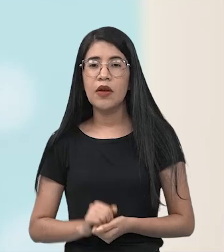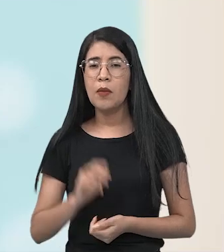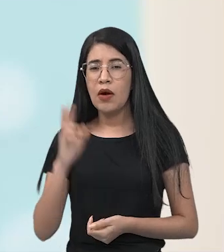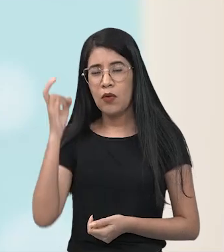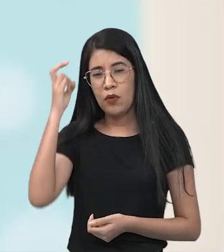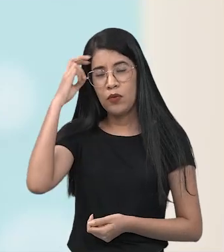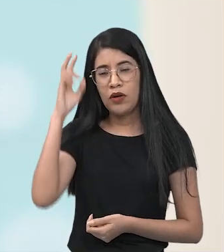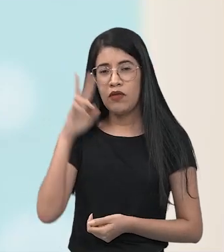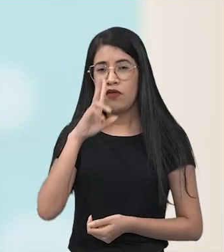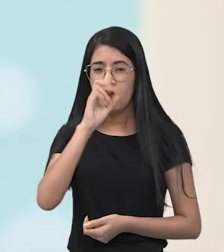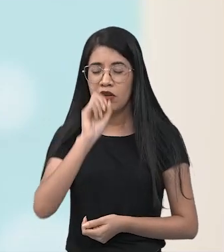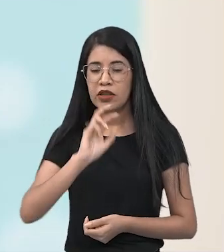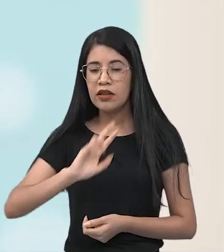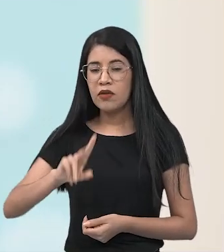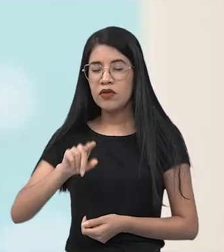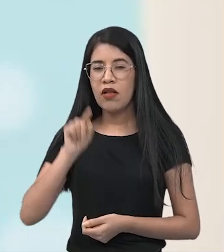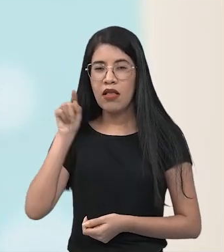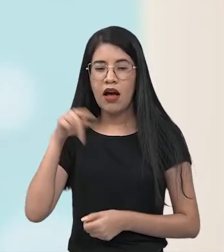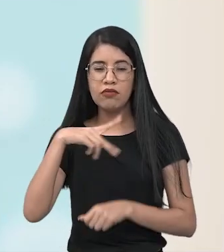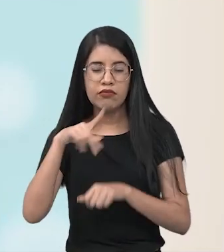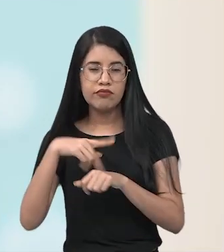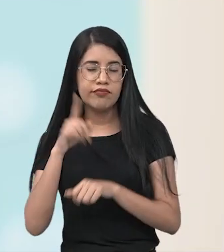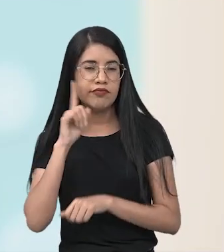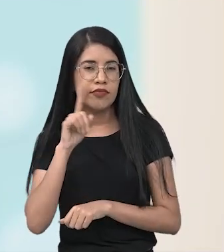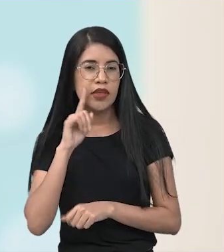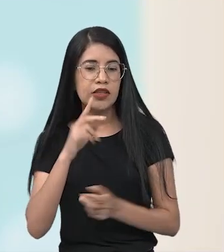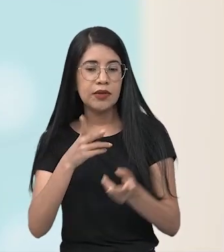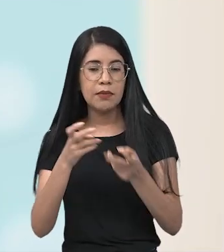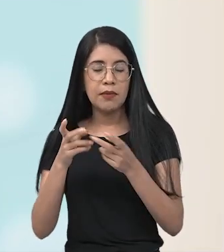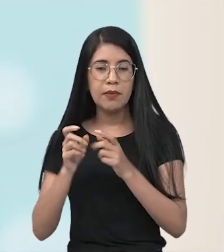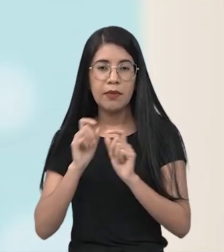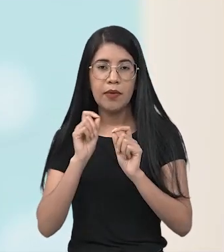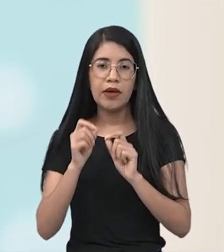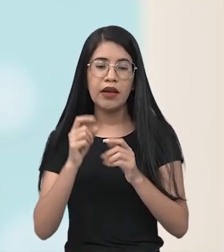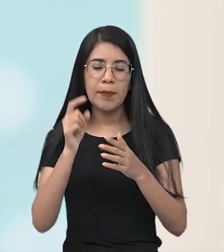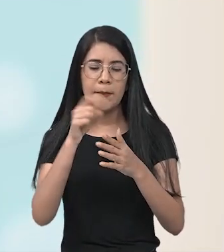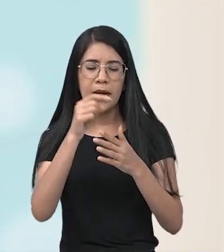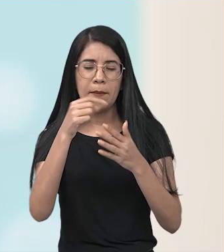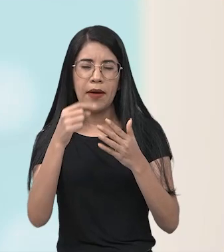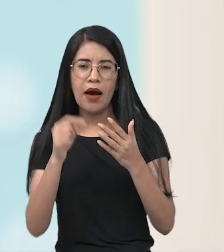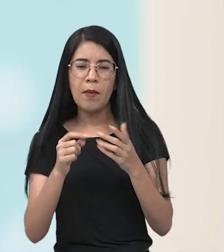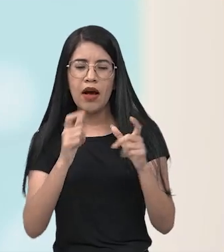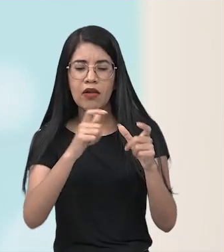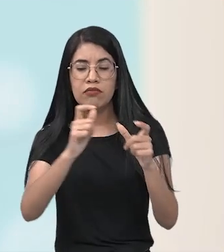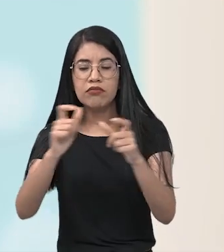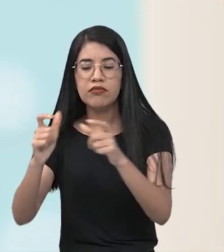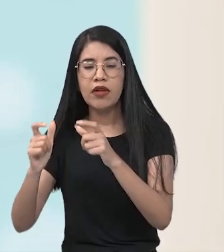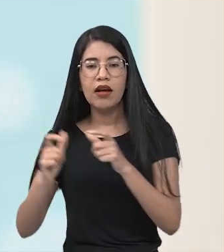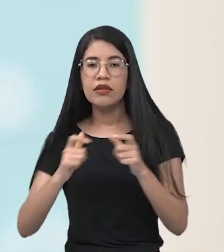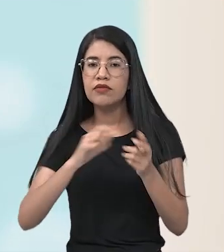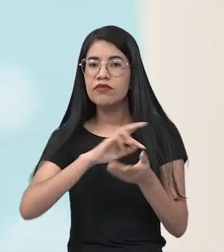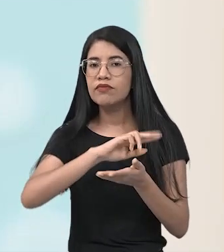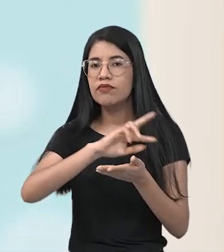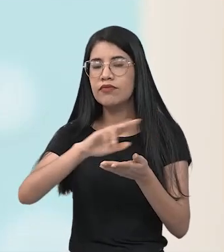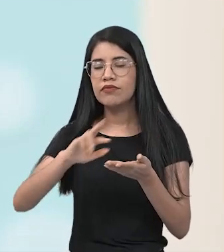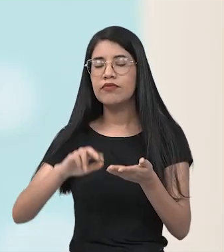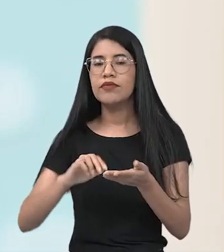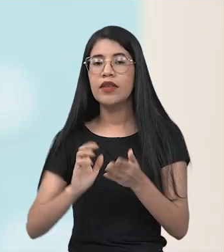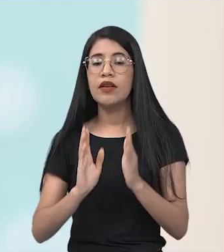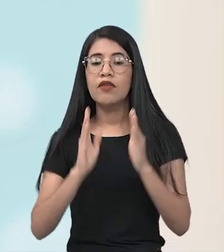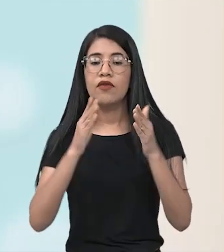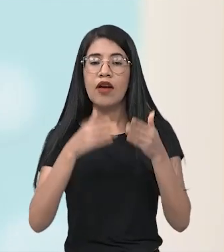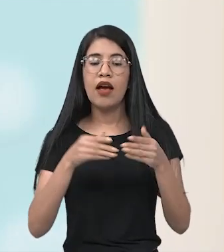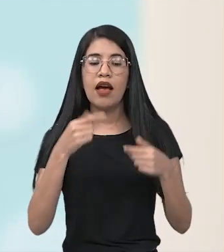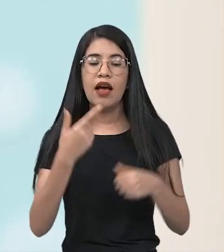só nos Estados Unidos. A gente percebe elementos dessa cultura americana em vários lugares do mundo. Especificamente